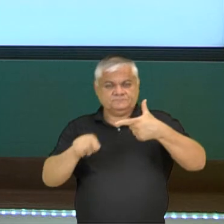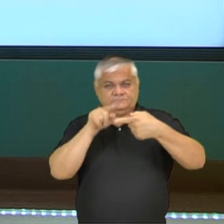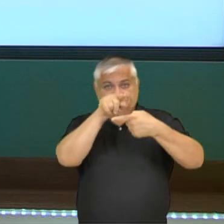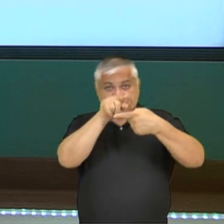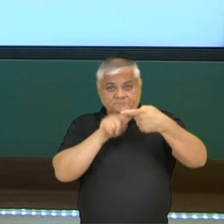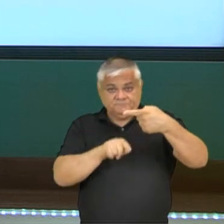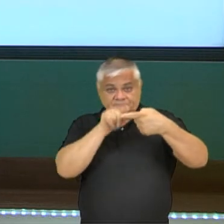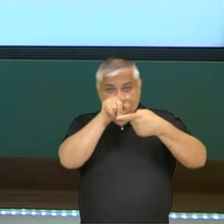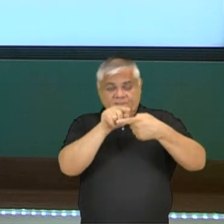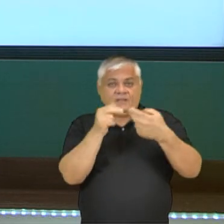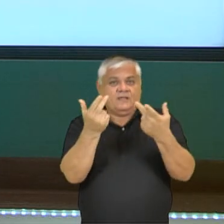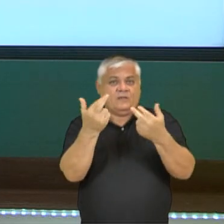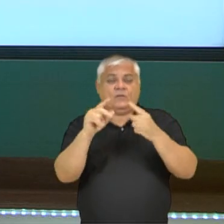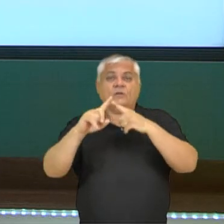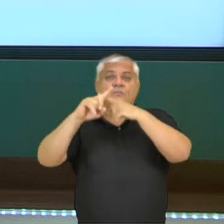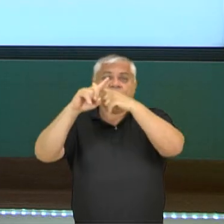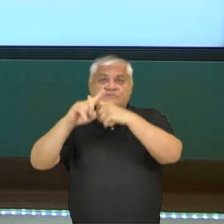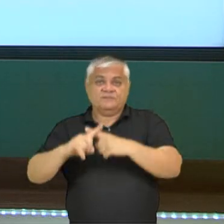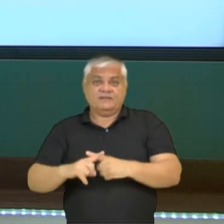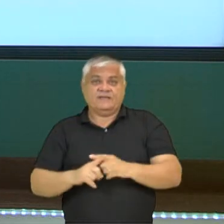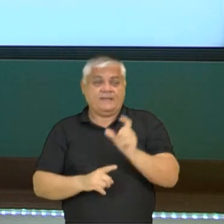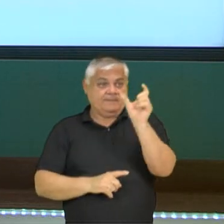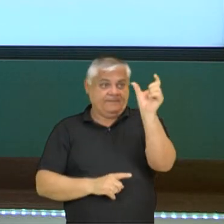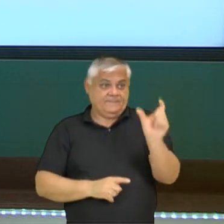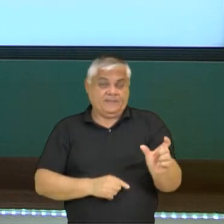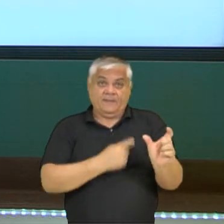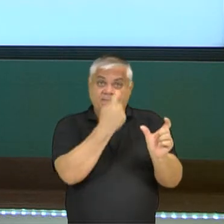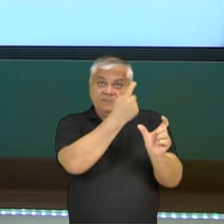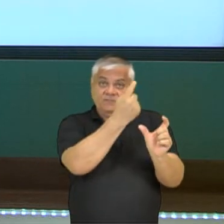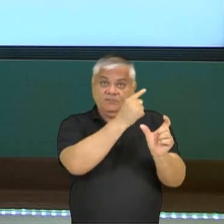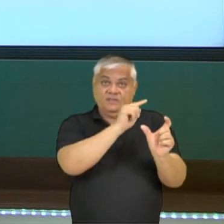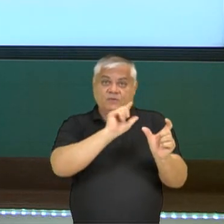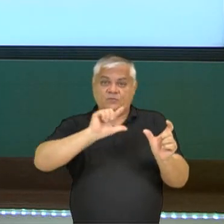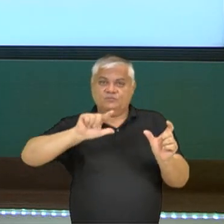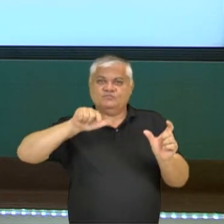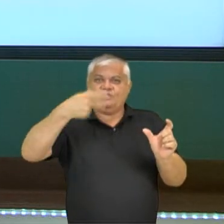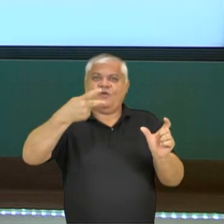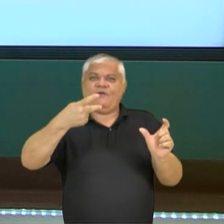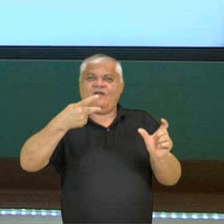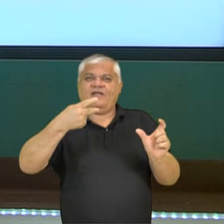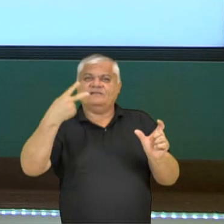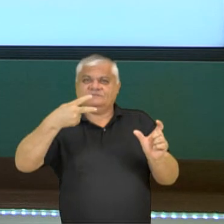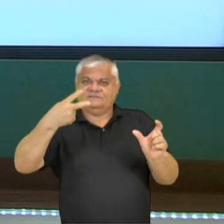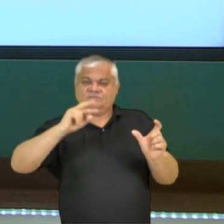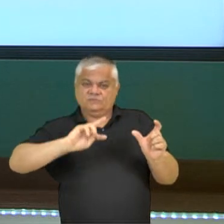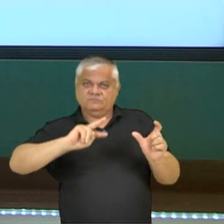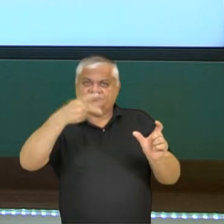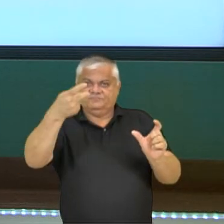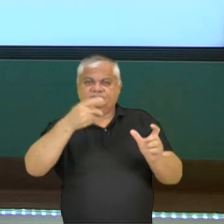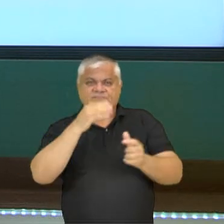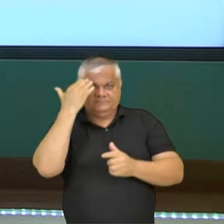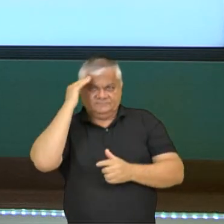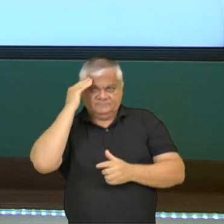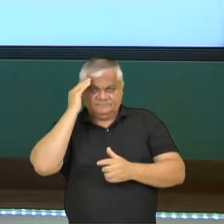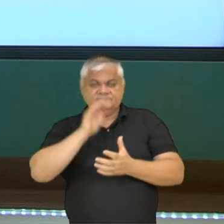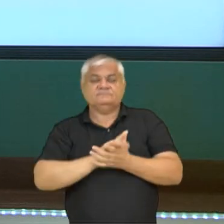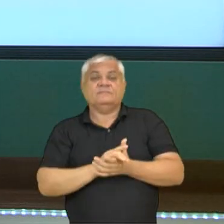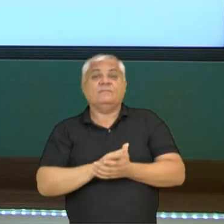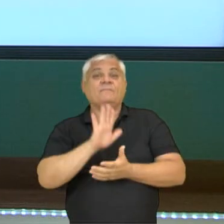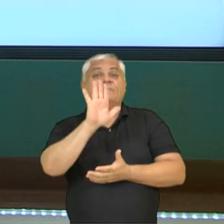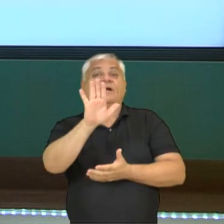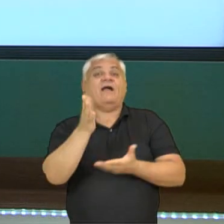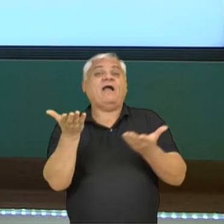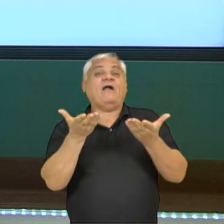o mesmo que multiplicar a primeira pelo inverso da segunda. Isso vocês já compreenderam, mas